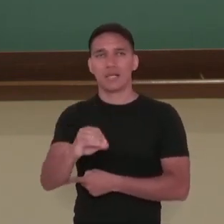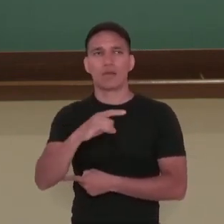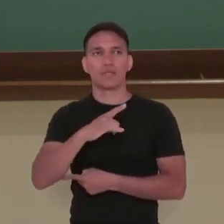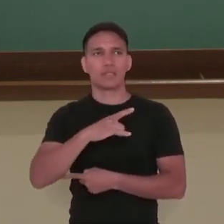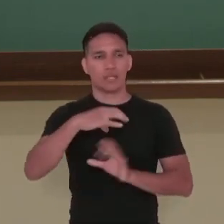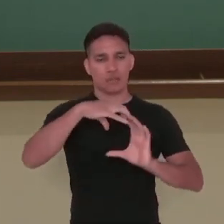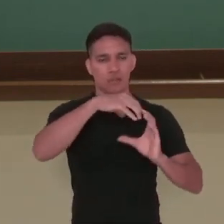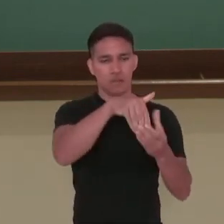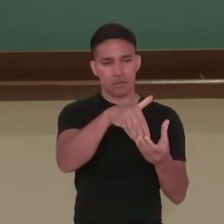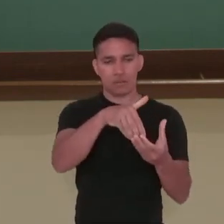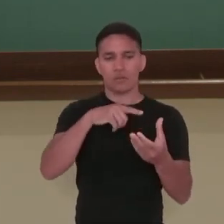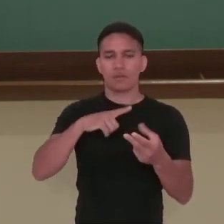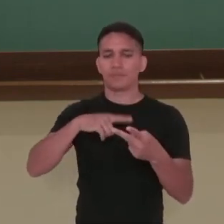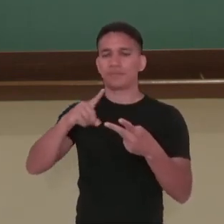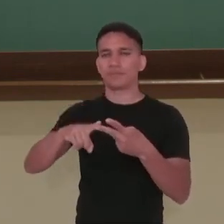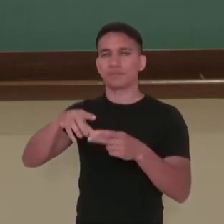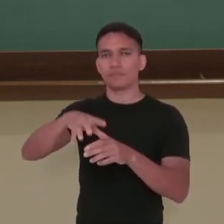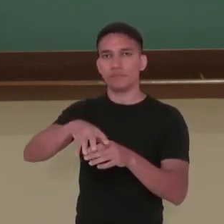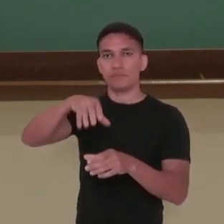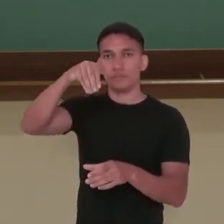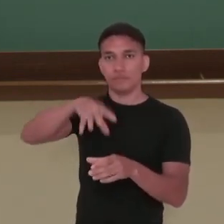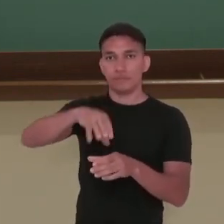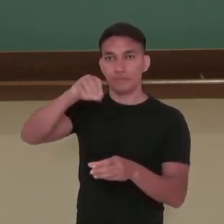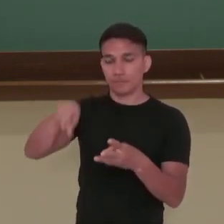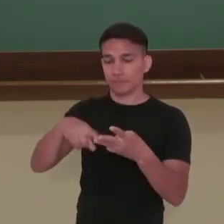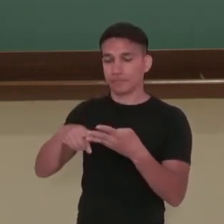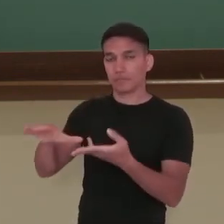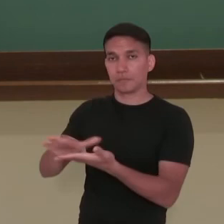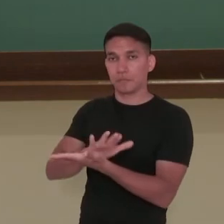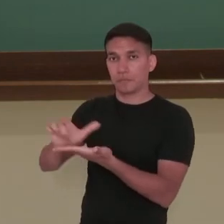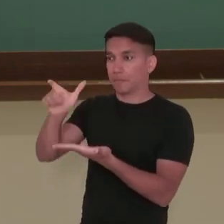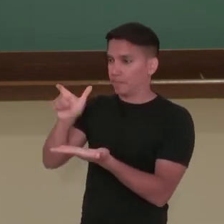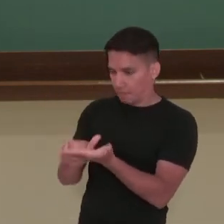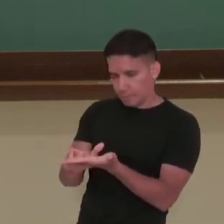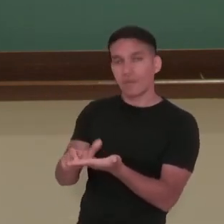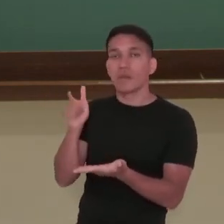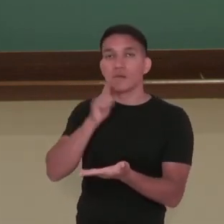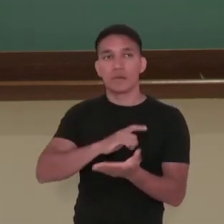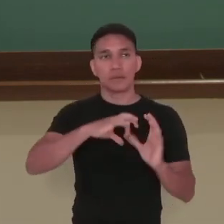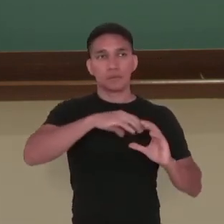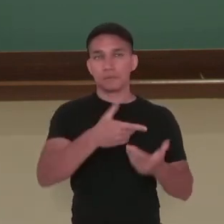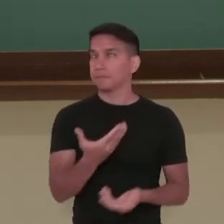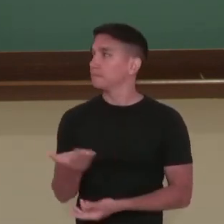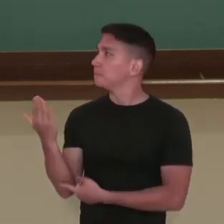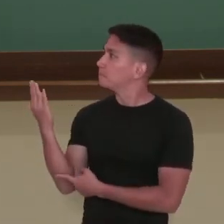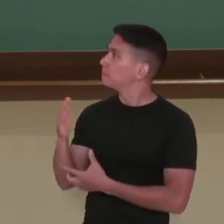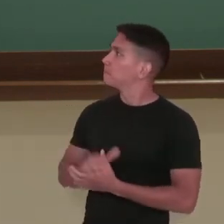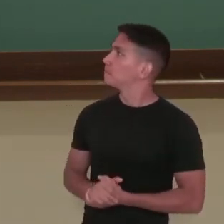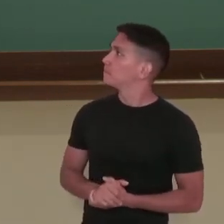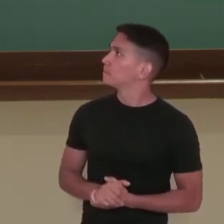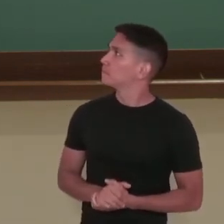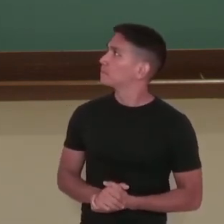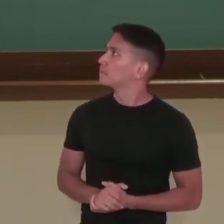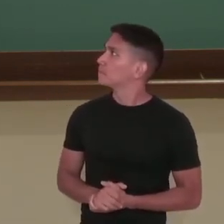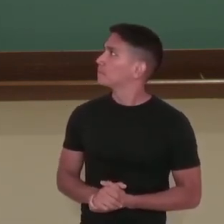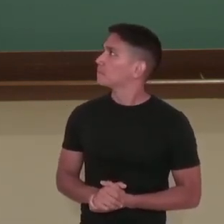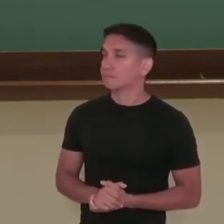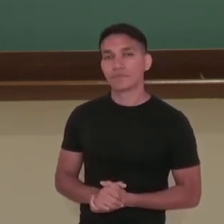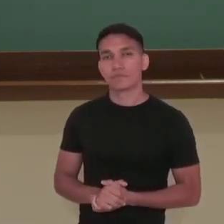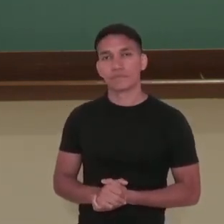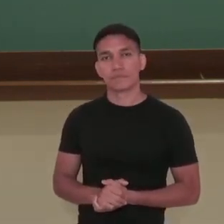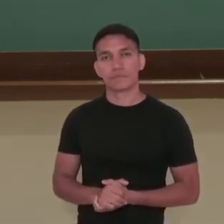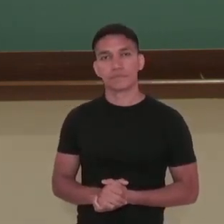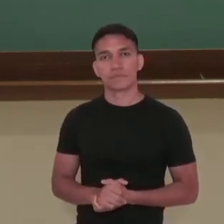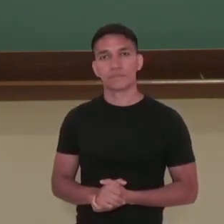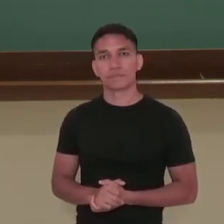e azimutal. Cilíndrica consiste em colocar o nosso planeta dentro de um cilindro, a cônica coloca o planeta dentro do